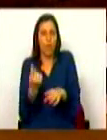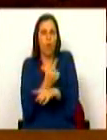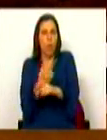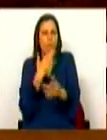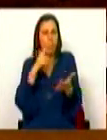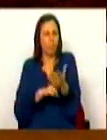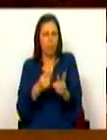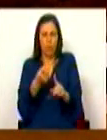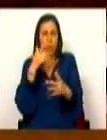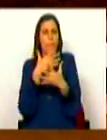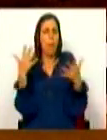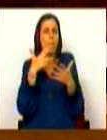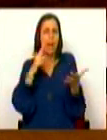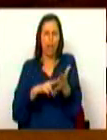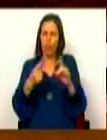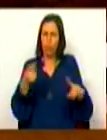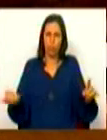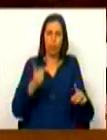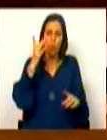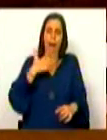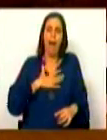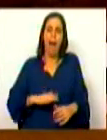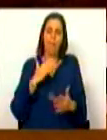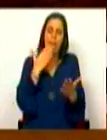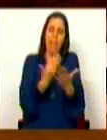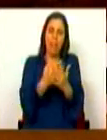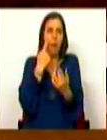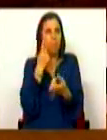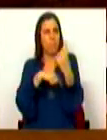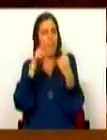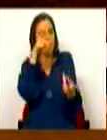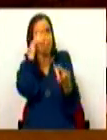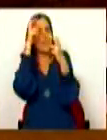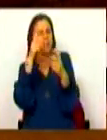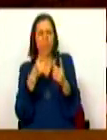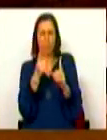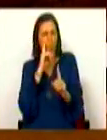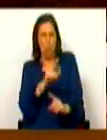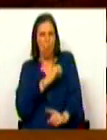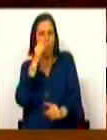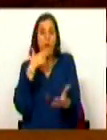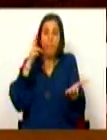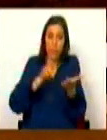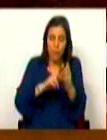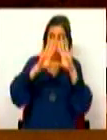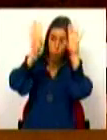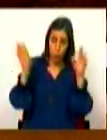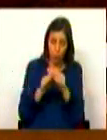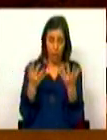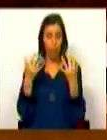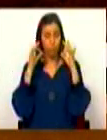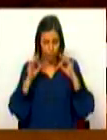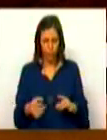são representativos da realidade e que pretendem induzir uma percepção que não se compadece com a verdade global